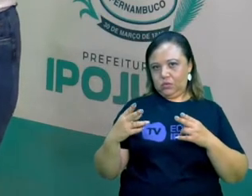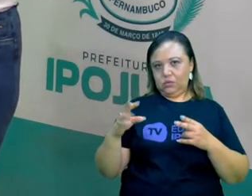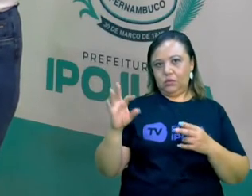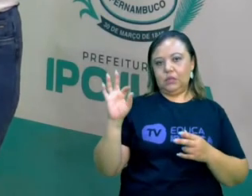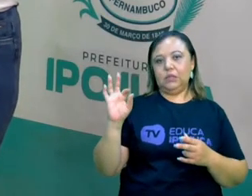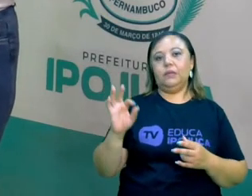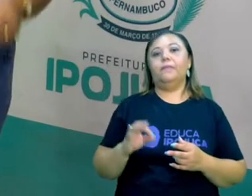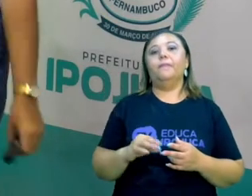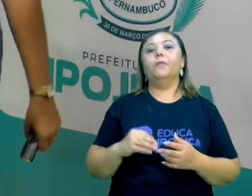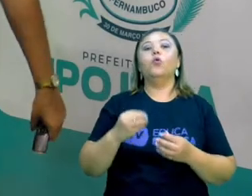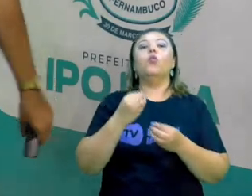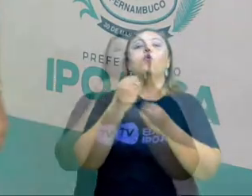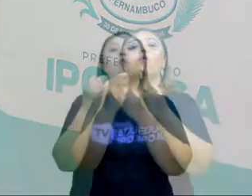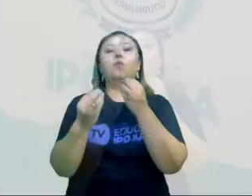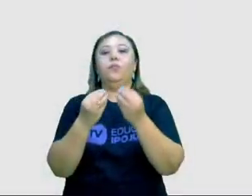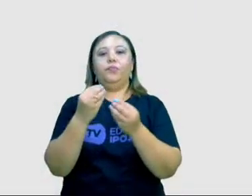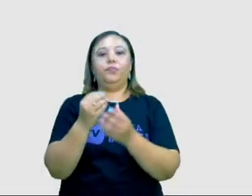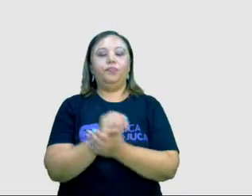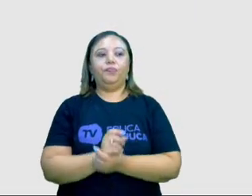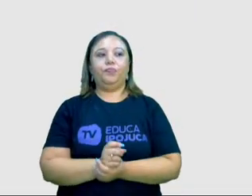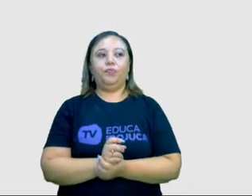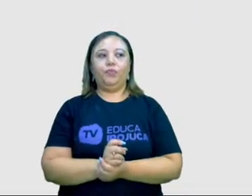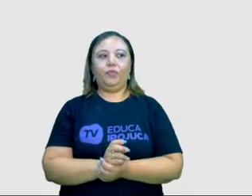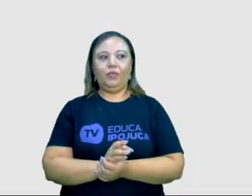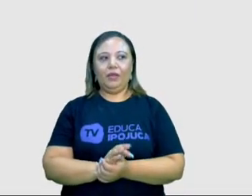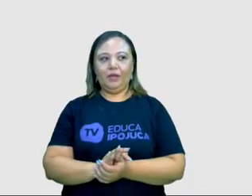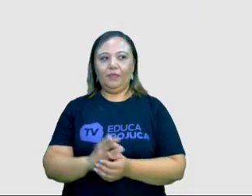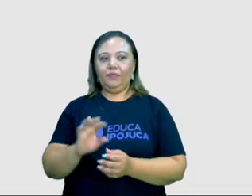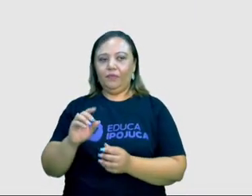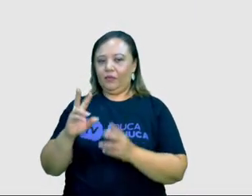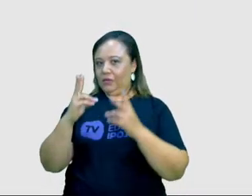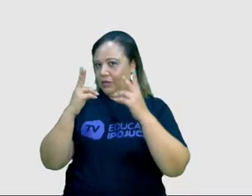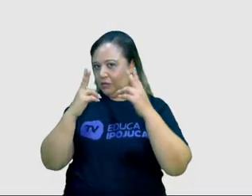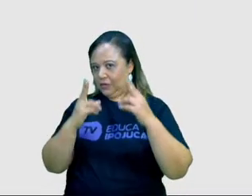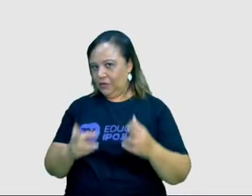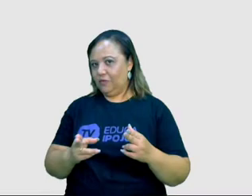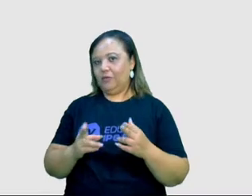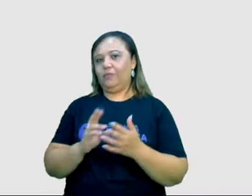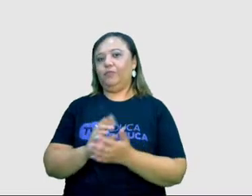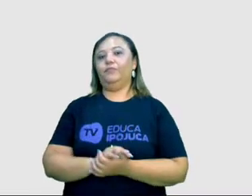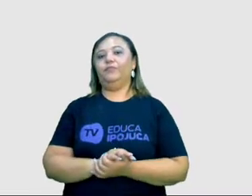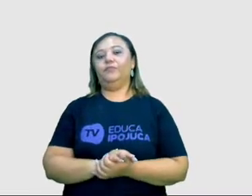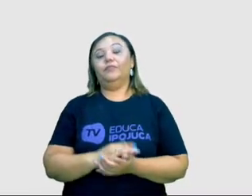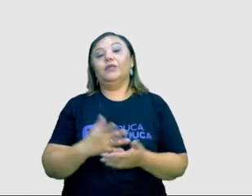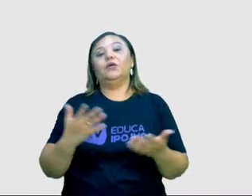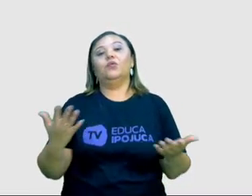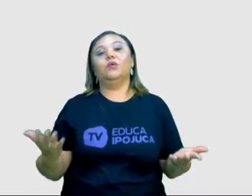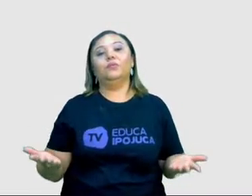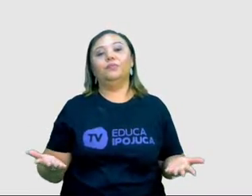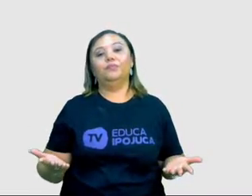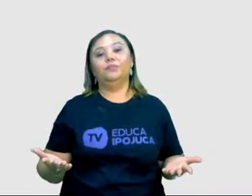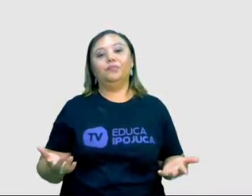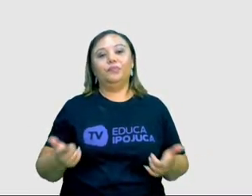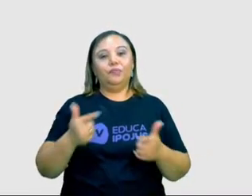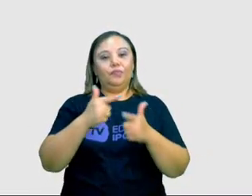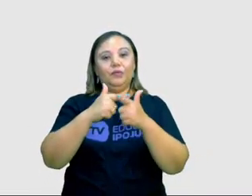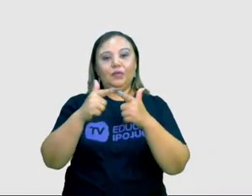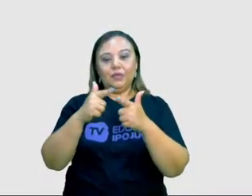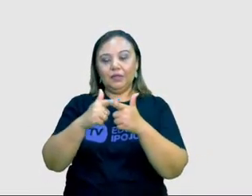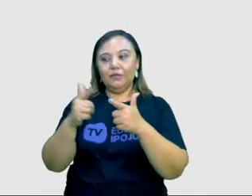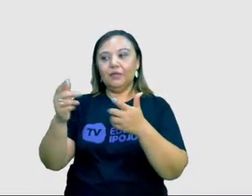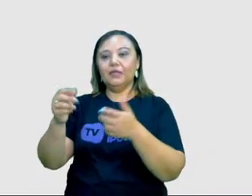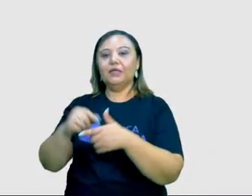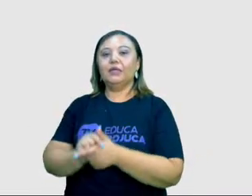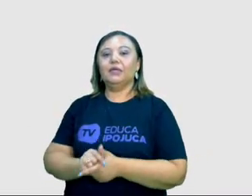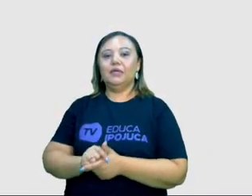Como poderia ficar? As quantias devem ser iguais. E agora, se dividir em quantias